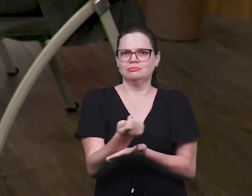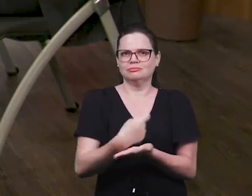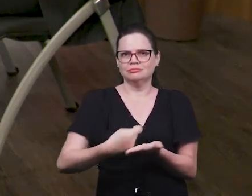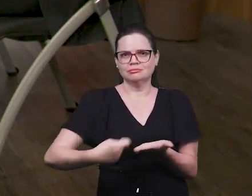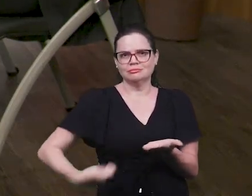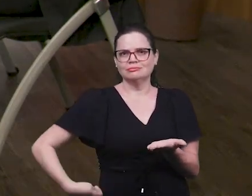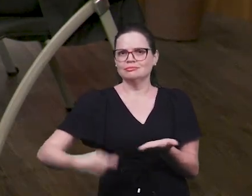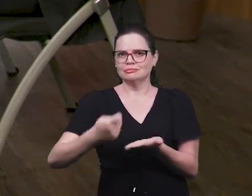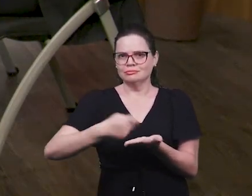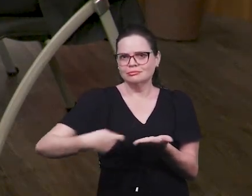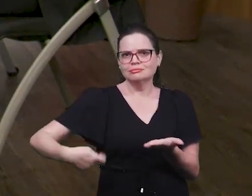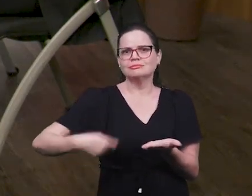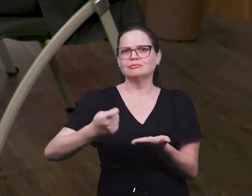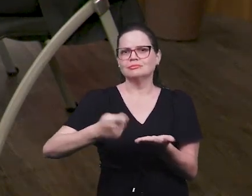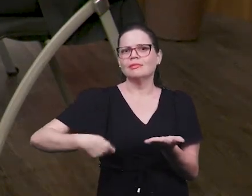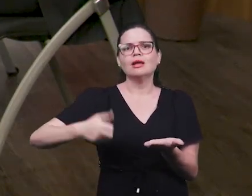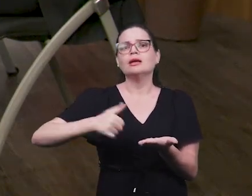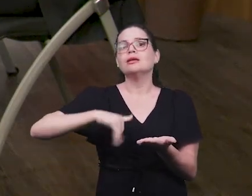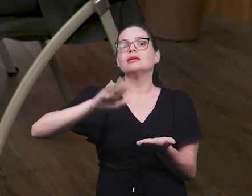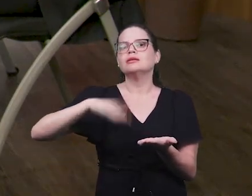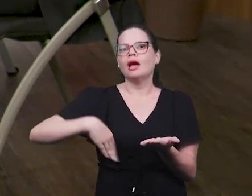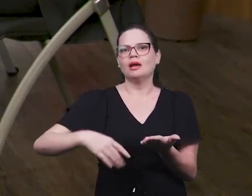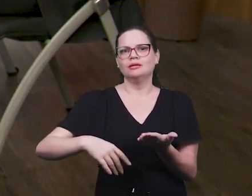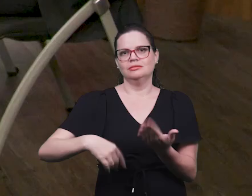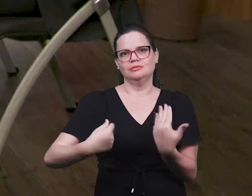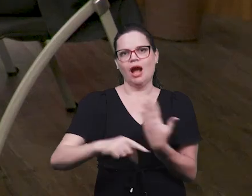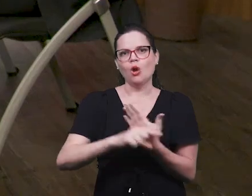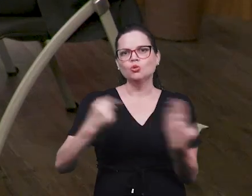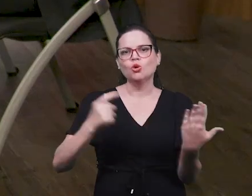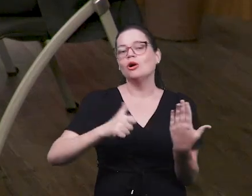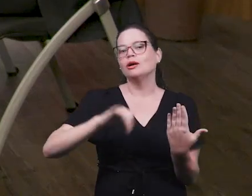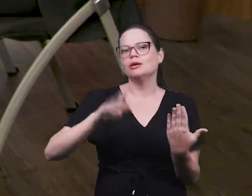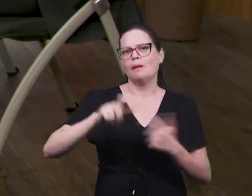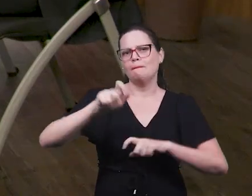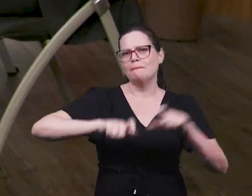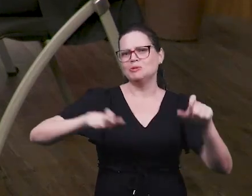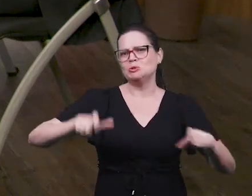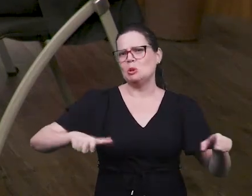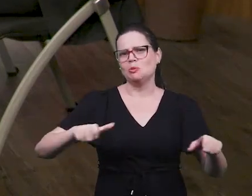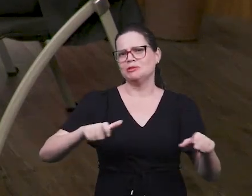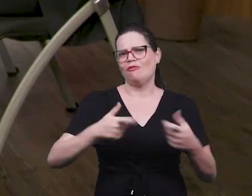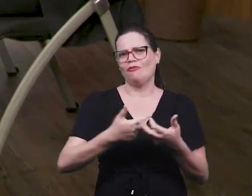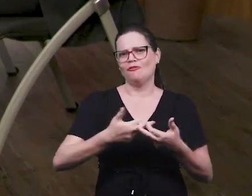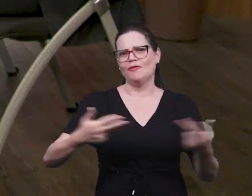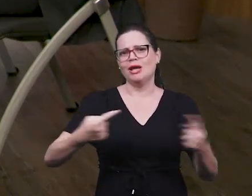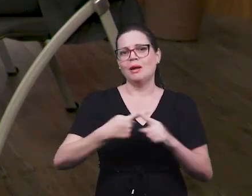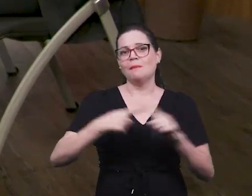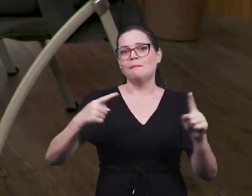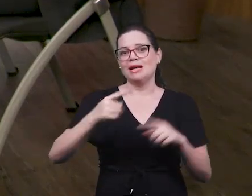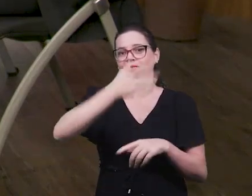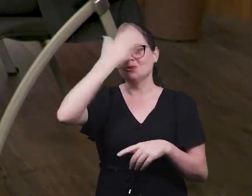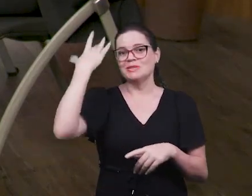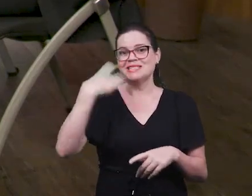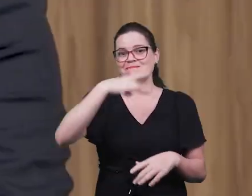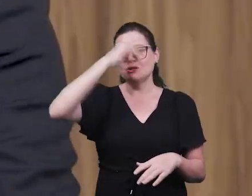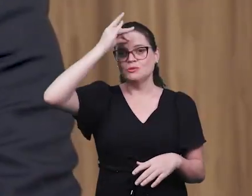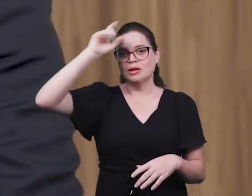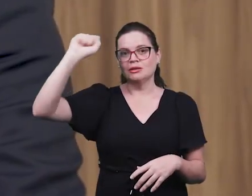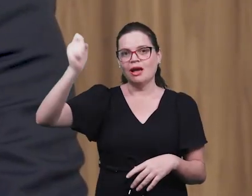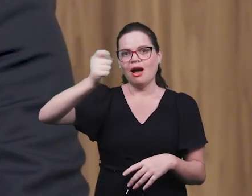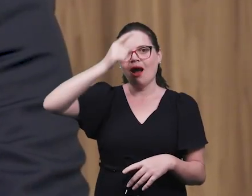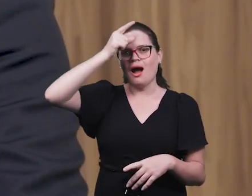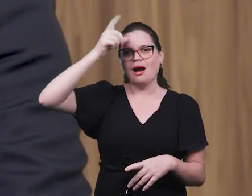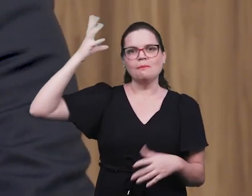escrituras inspiradas pelo Espírito Santo. São inspiradas por Deus. E agora requer que o mesmo Espírito que